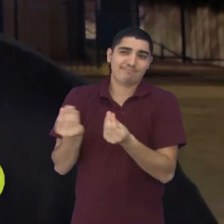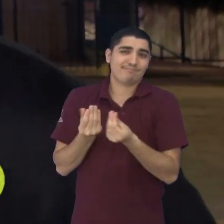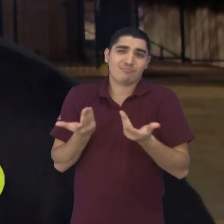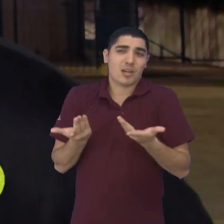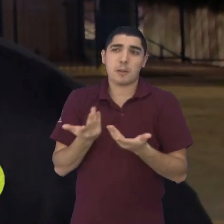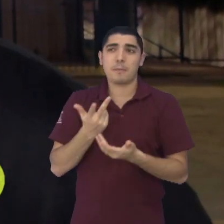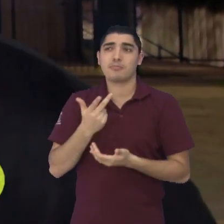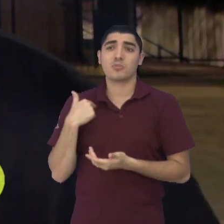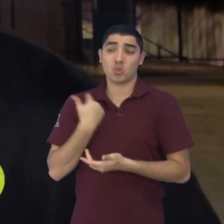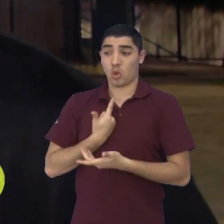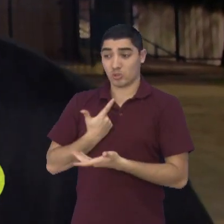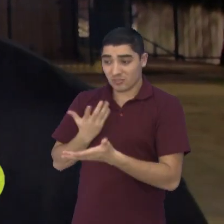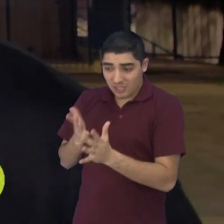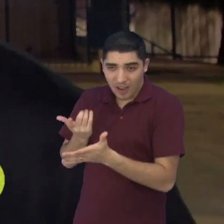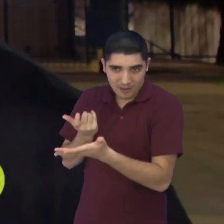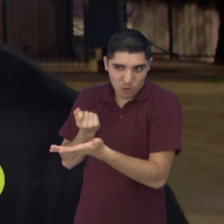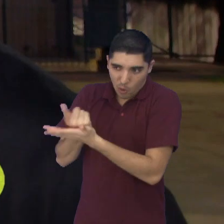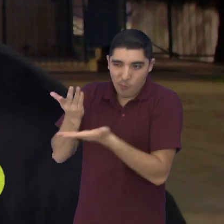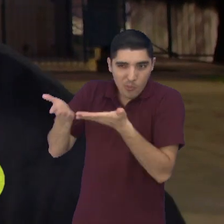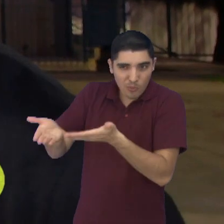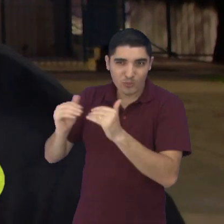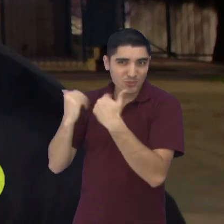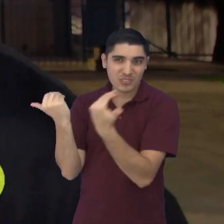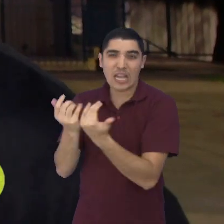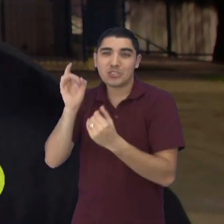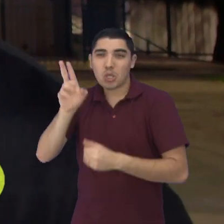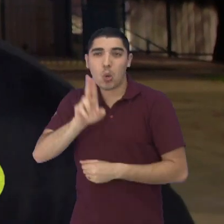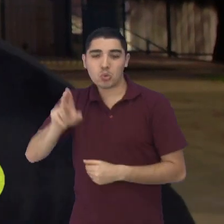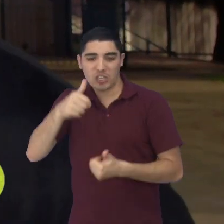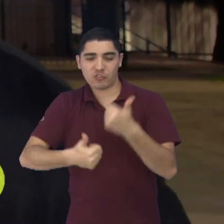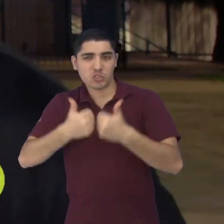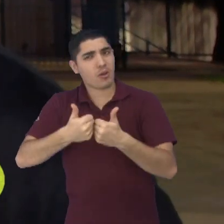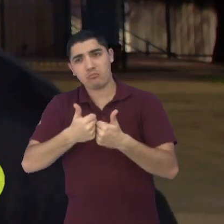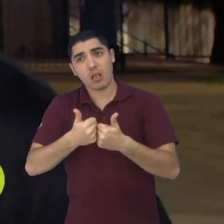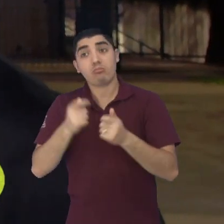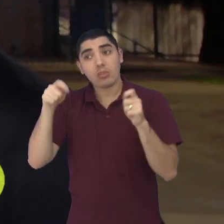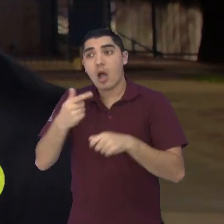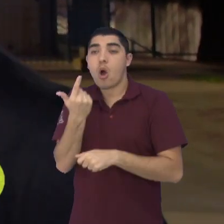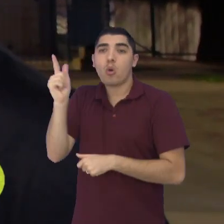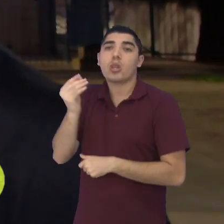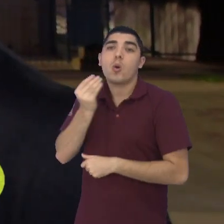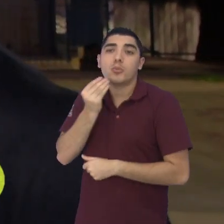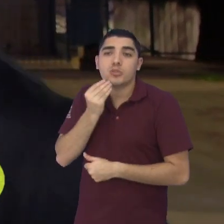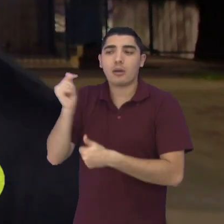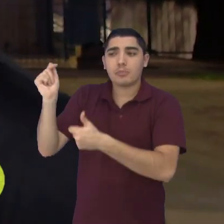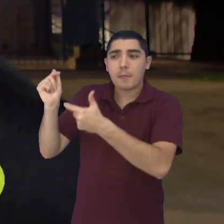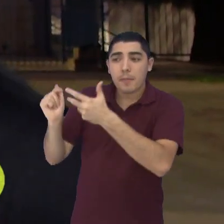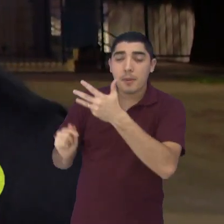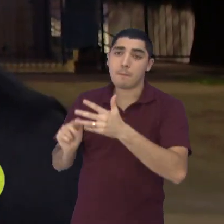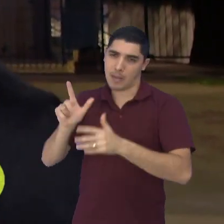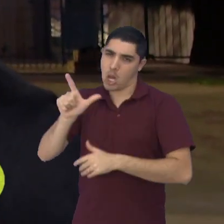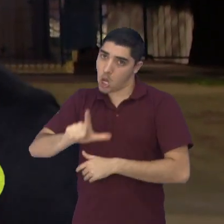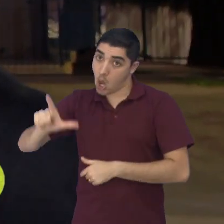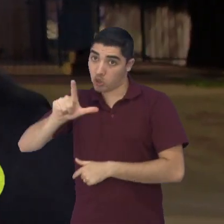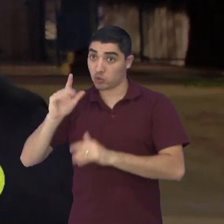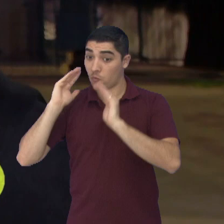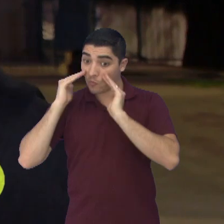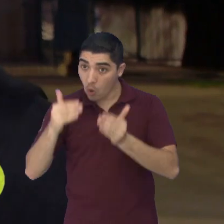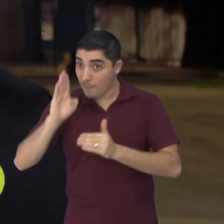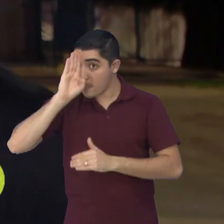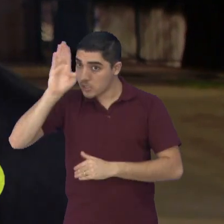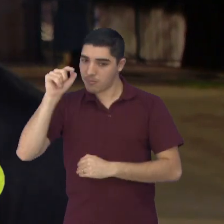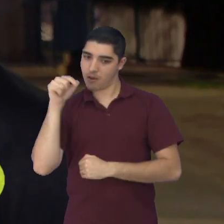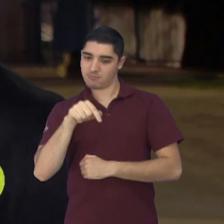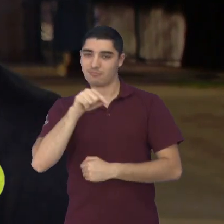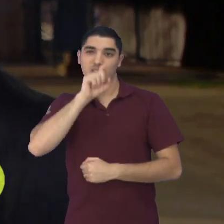que é o nosso caso. Então nós vamos ter que trabalhar aí como um negócio à parte, mas é claro que sempre olhando o São José, respeitando as datas, olhando